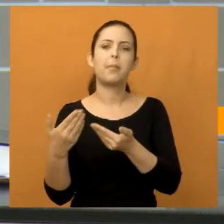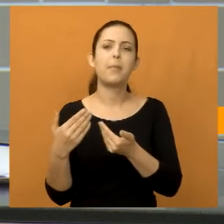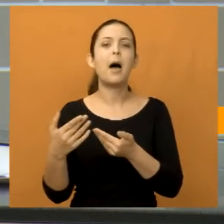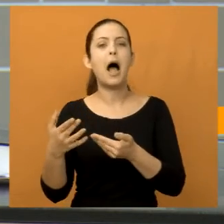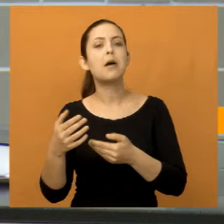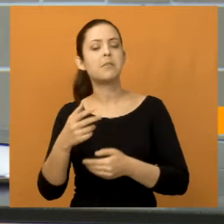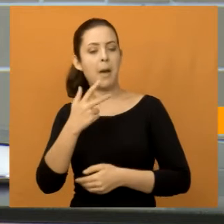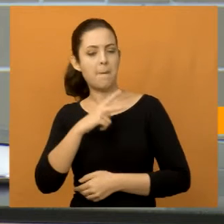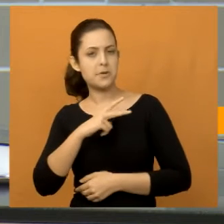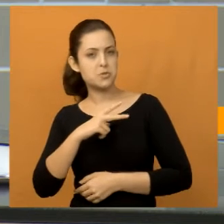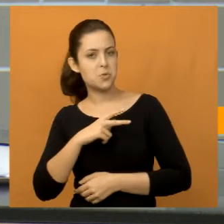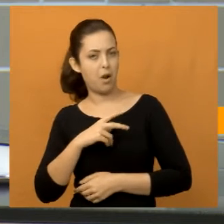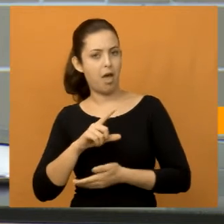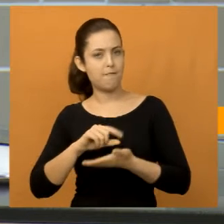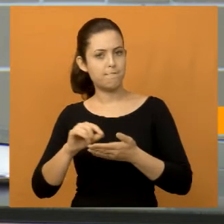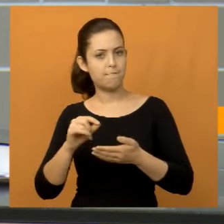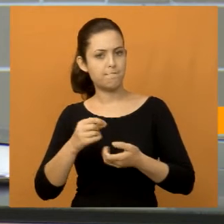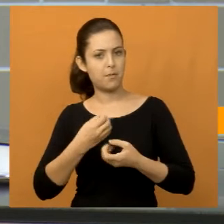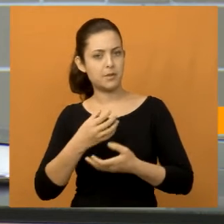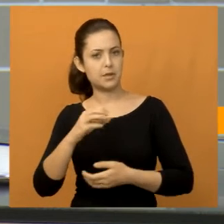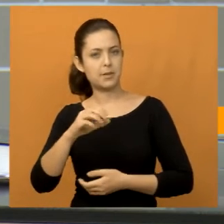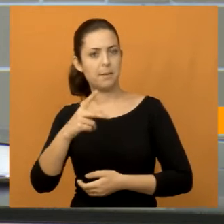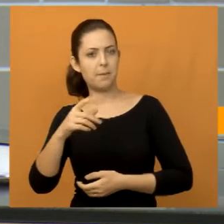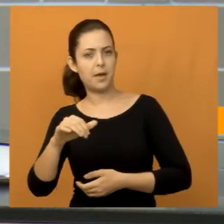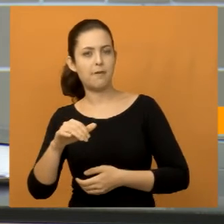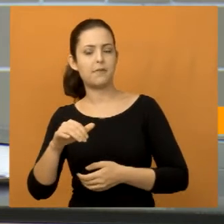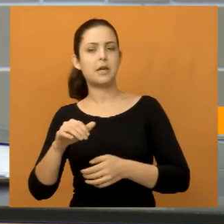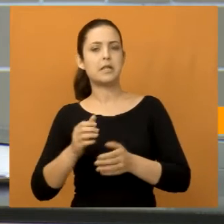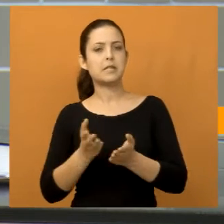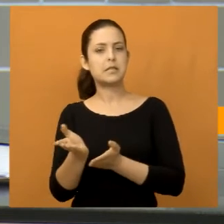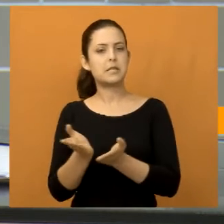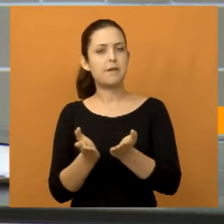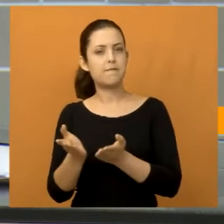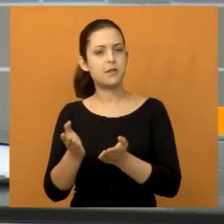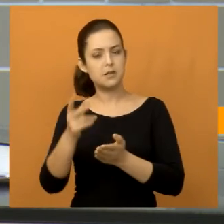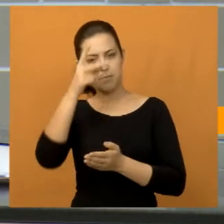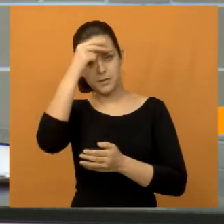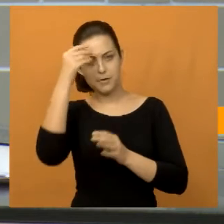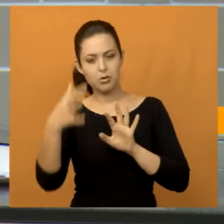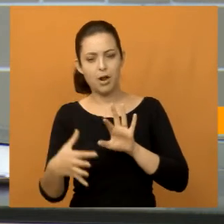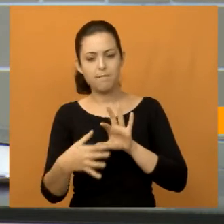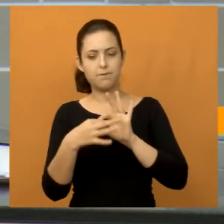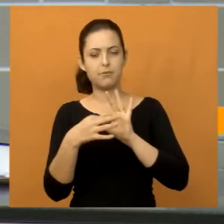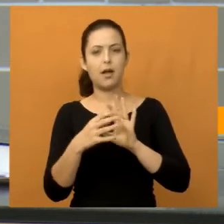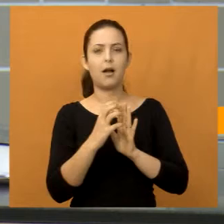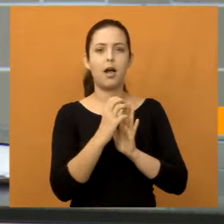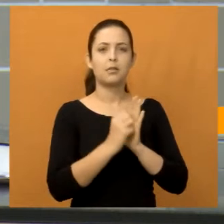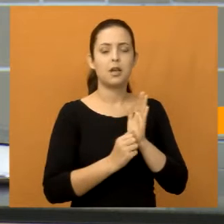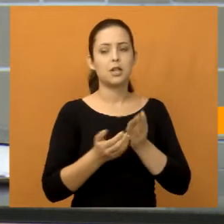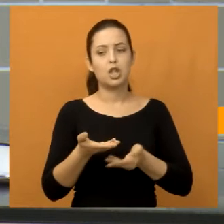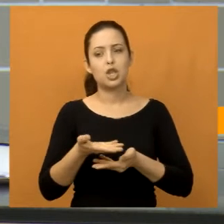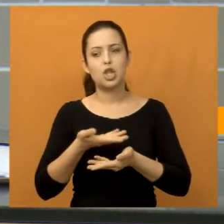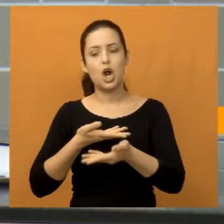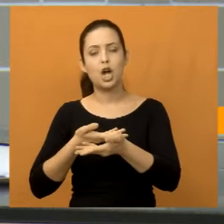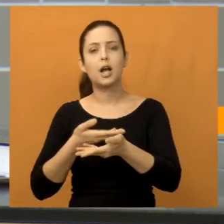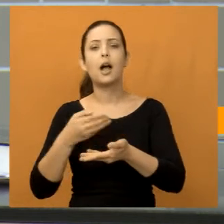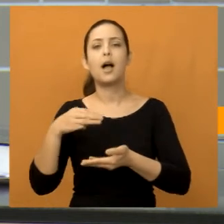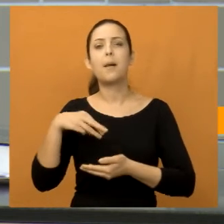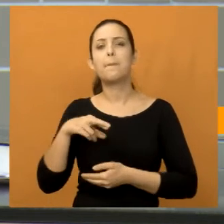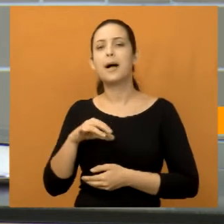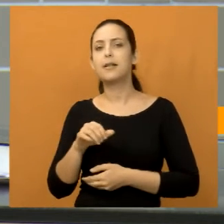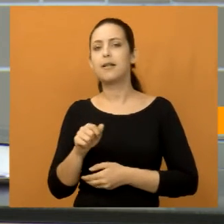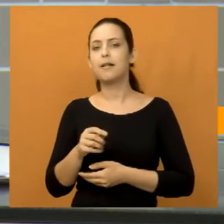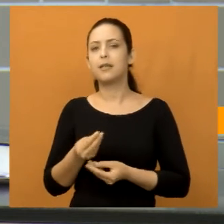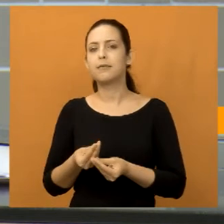pessoais para se inscreverem como prestadores de serviço junto à prefeitura. Em troca, a senhora Mariana